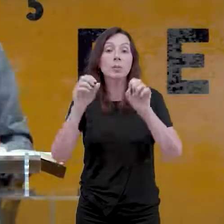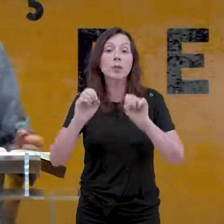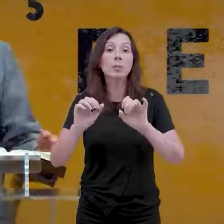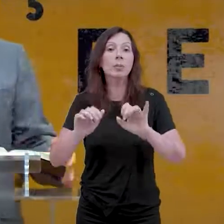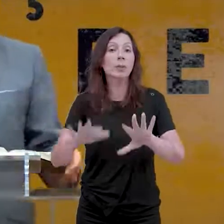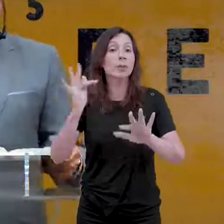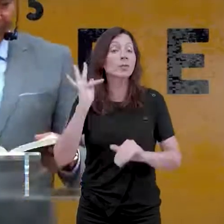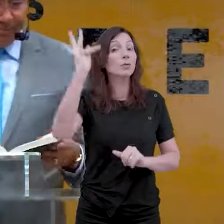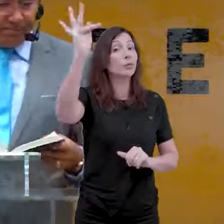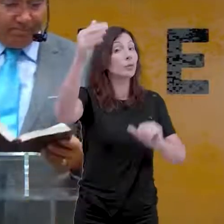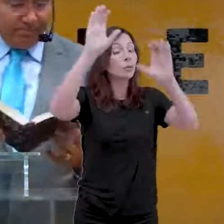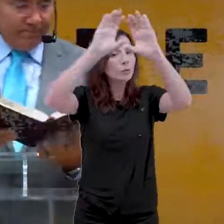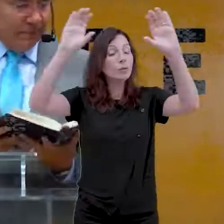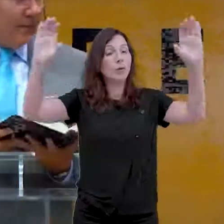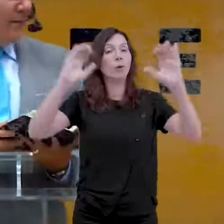Como é que termina esse salmo?